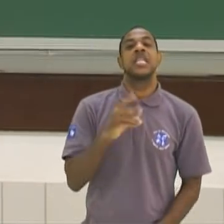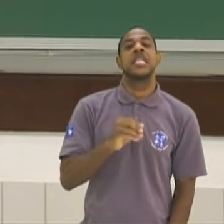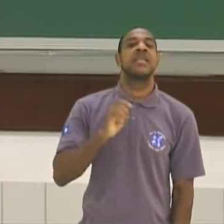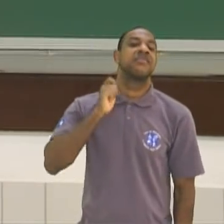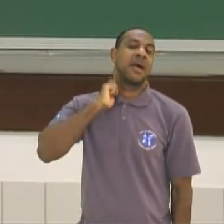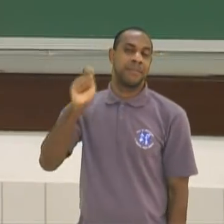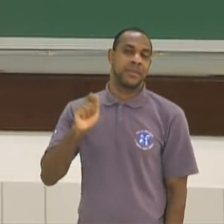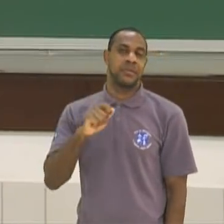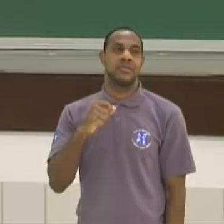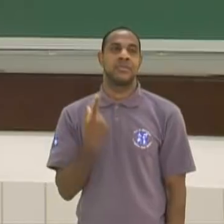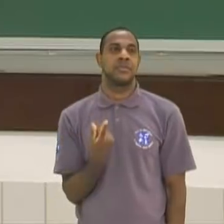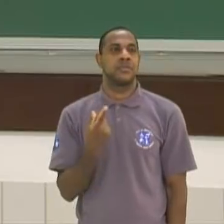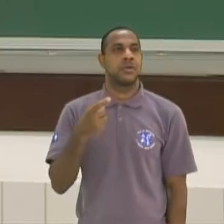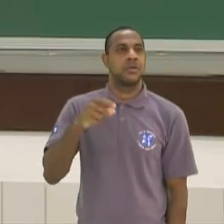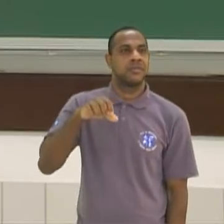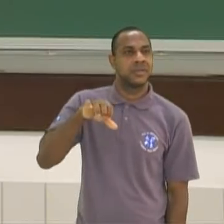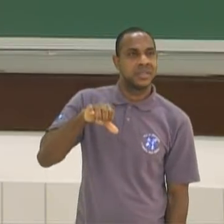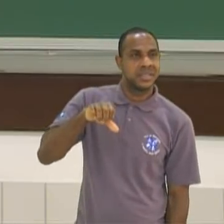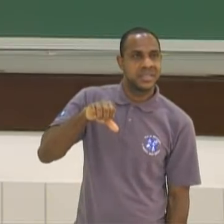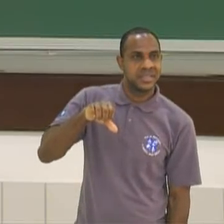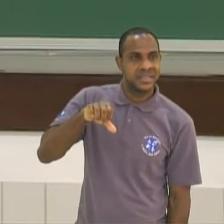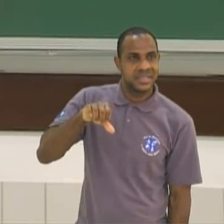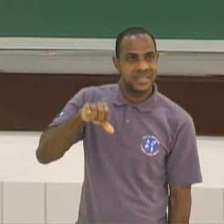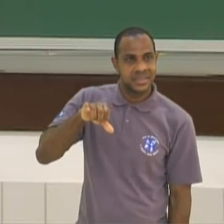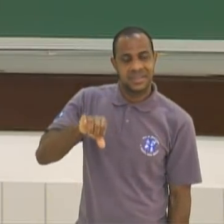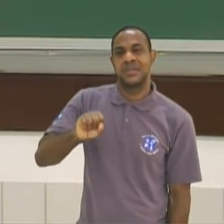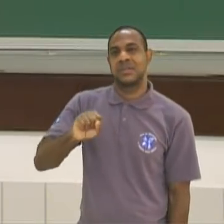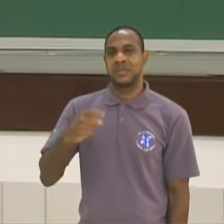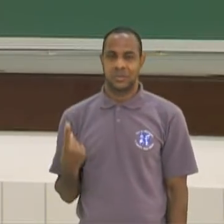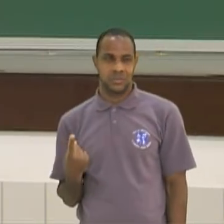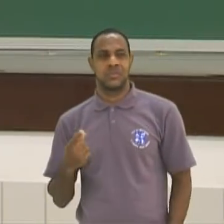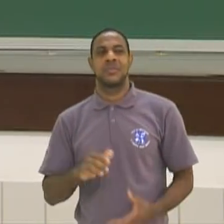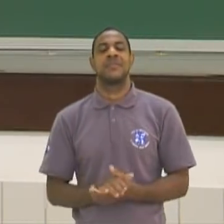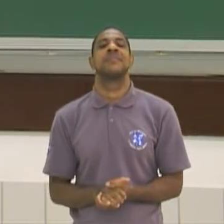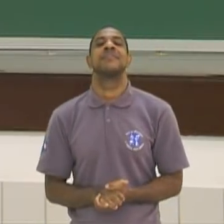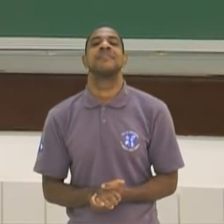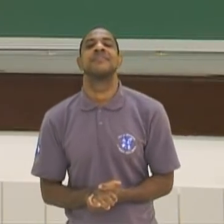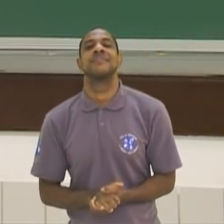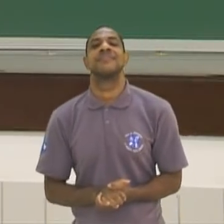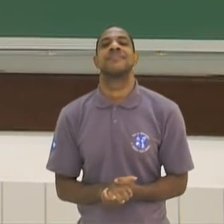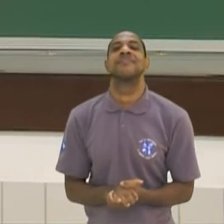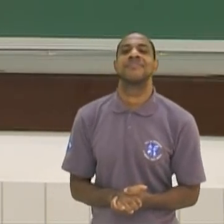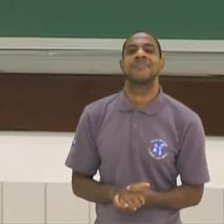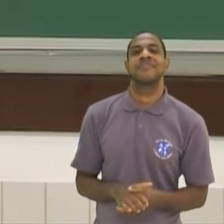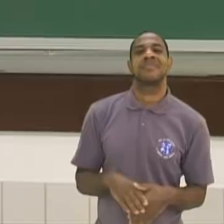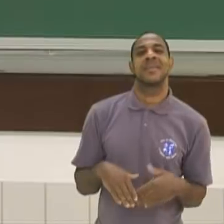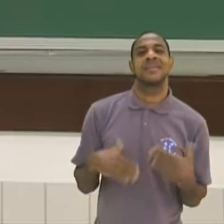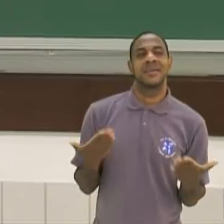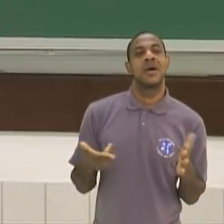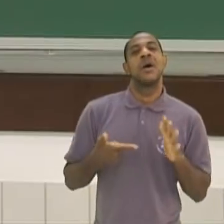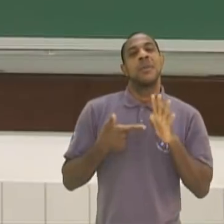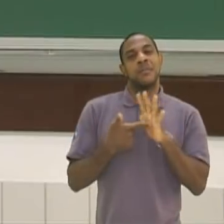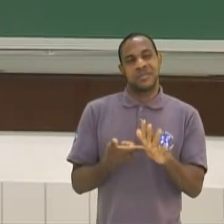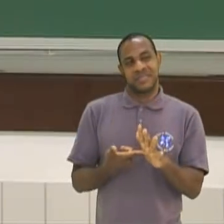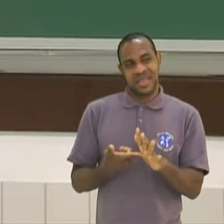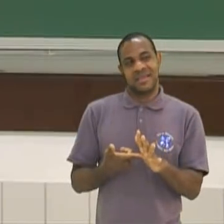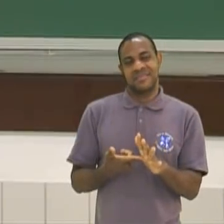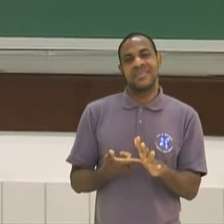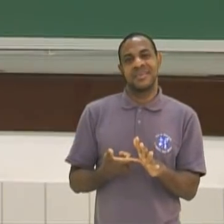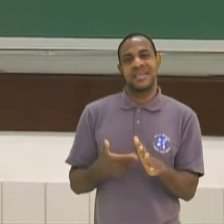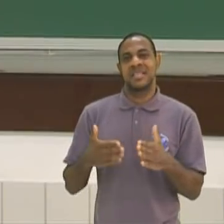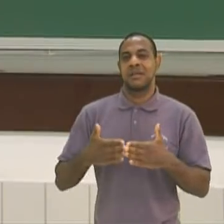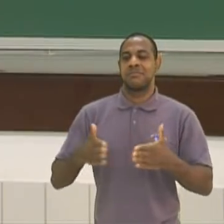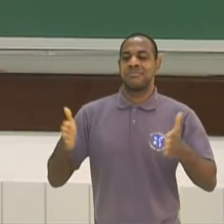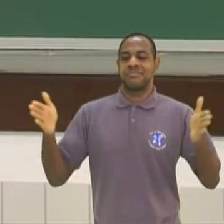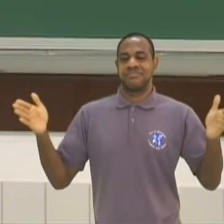de 1981. Então, explodir bancas de jornal, cartas-bombas e o atentado ao Rio Centro mostrava essa ala da